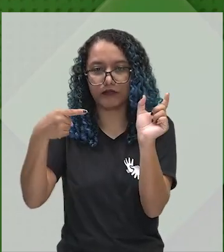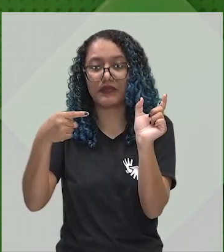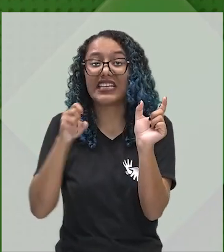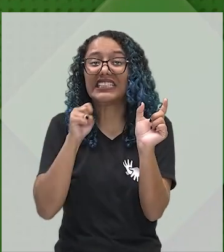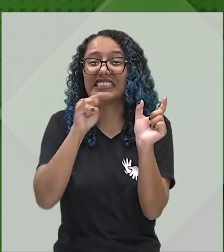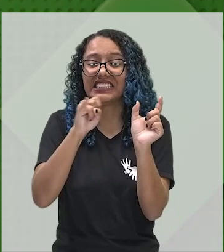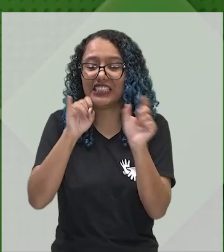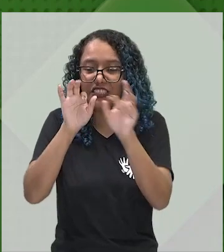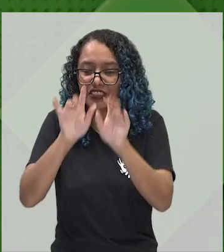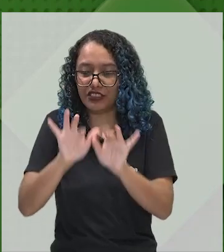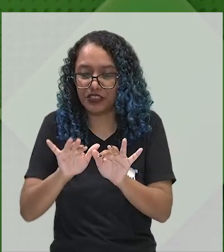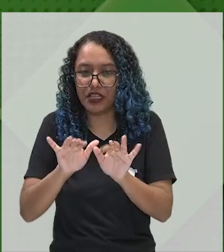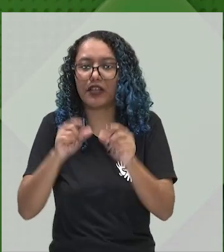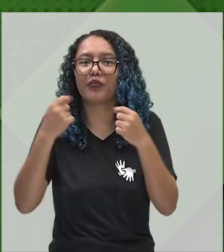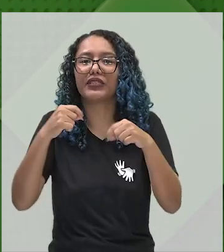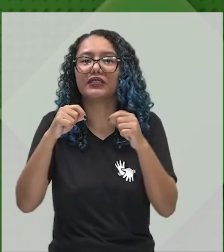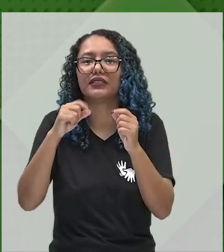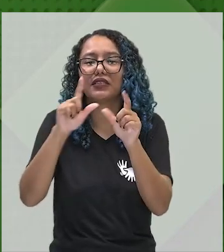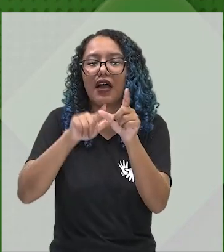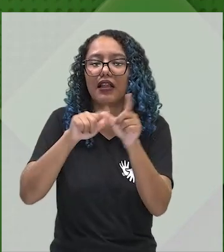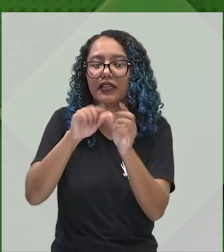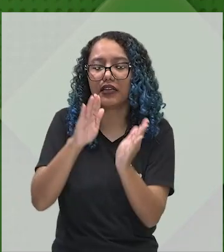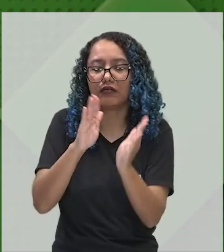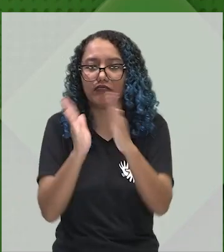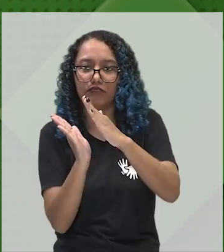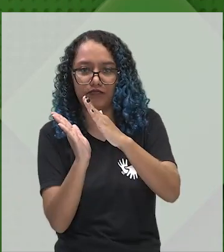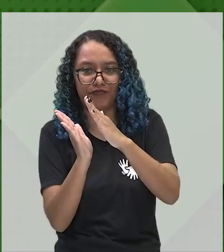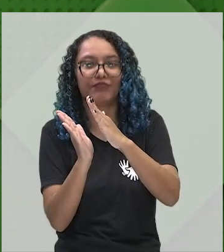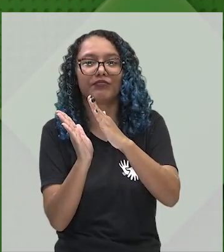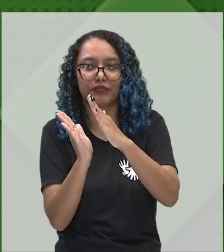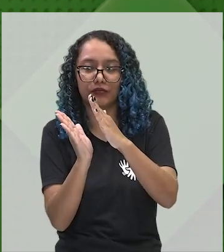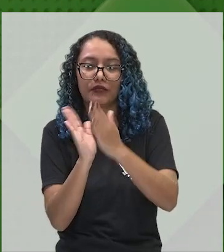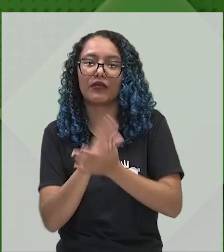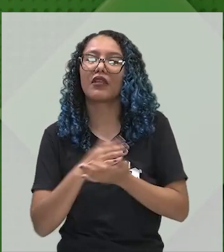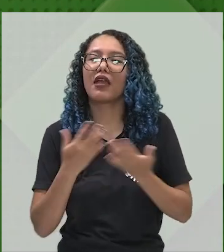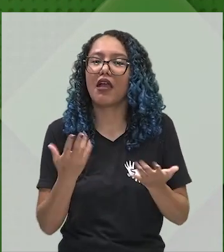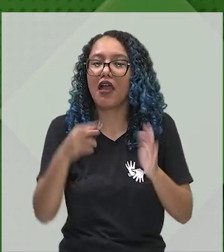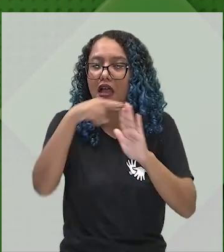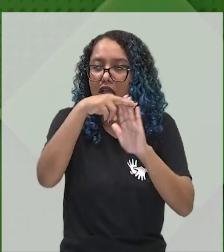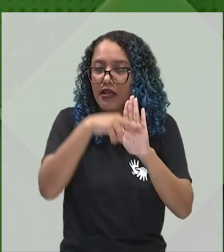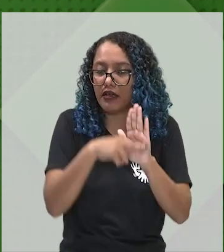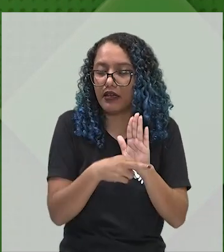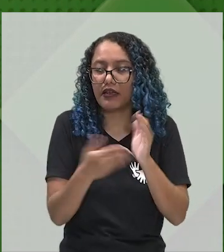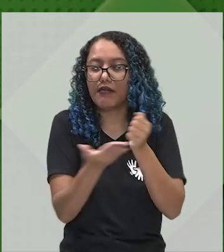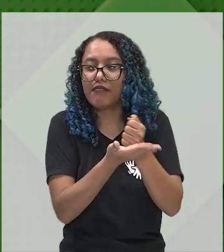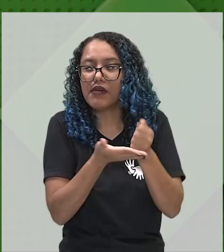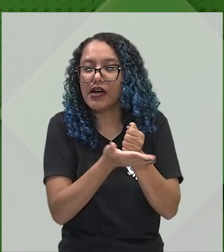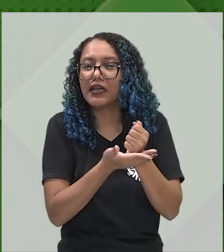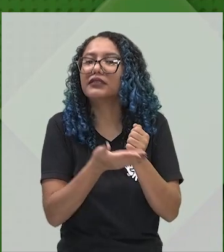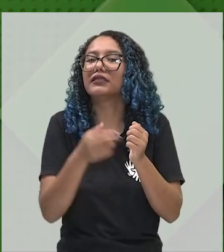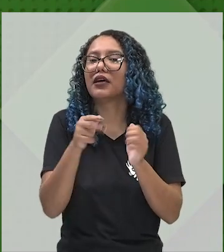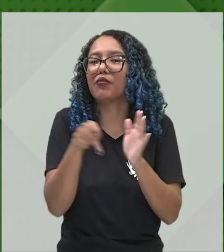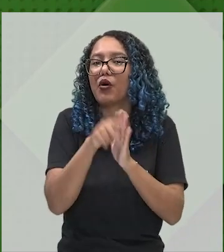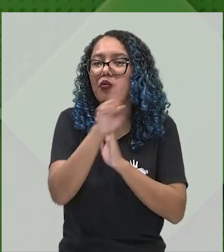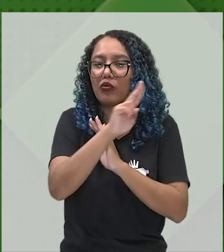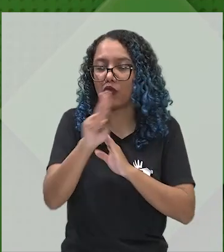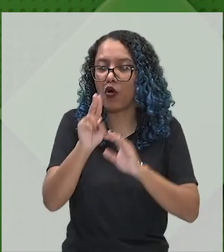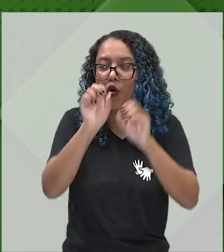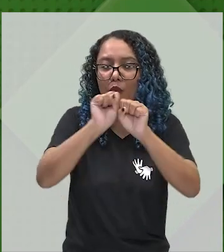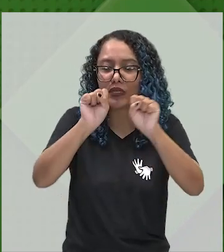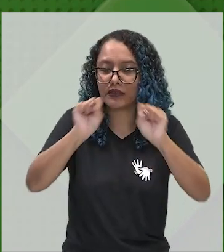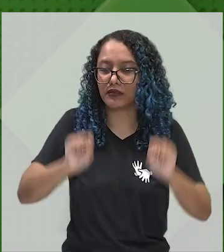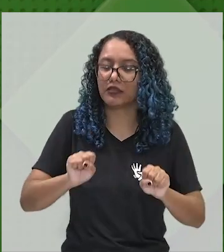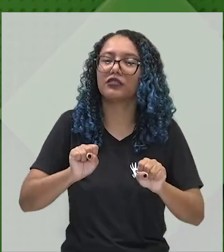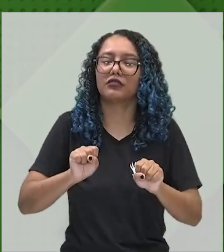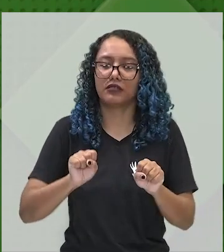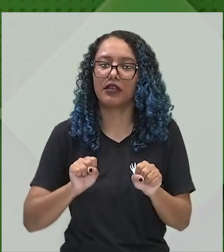vai colocar ele em itálico, ok? Então essas são regrinhas básicas da nomenclatura, desse sistema que